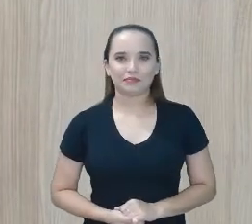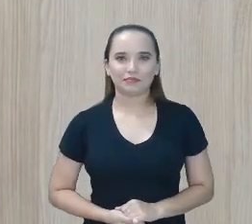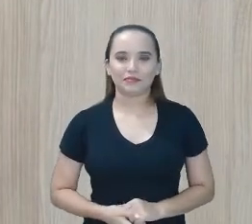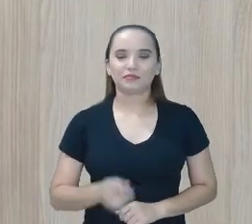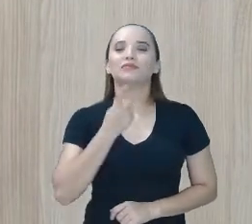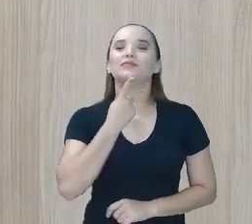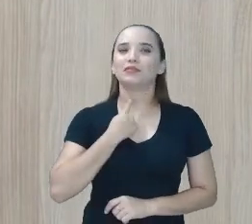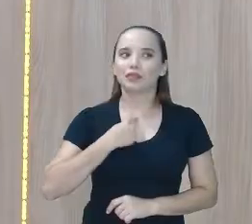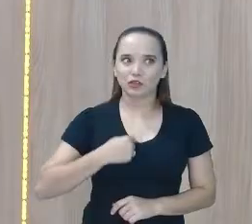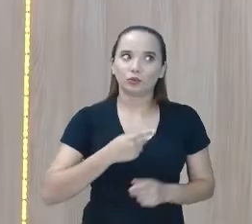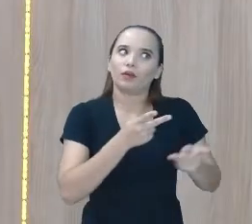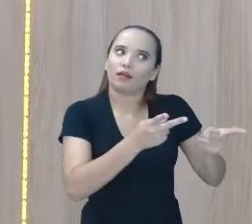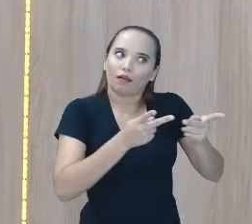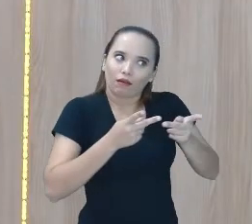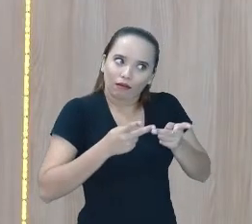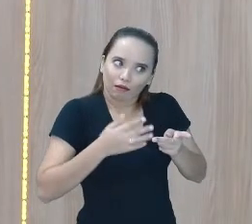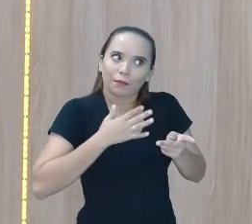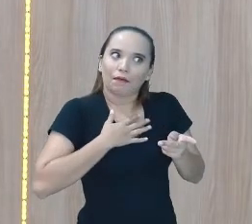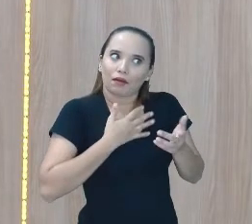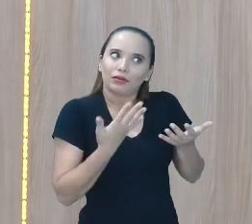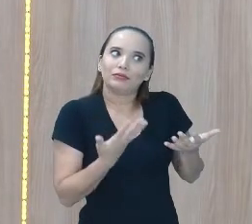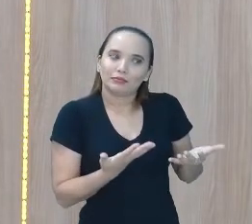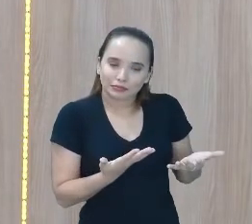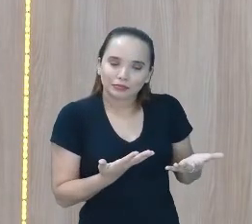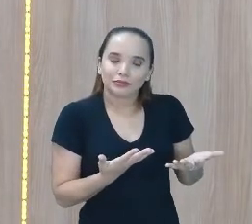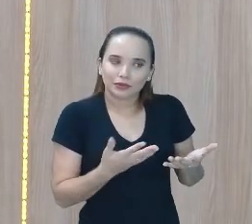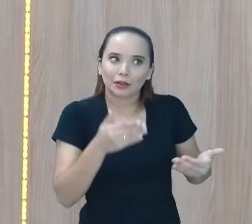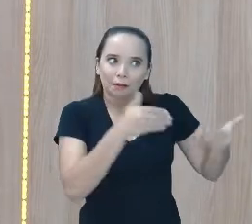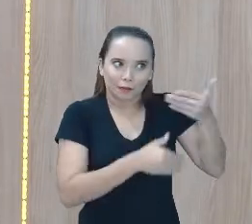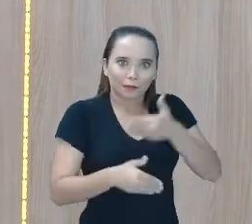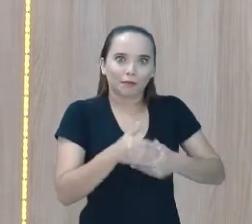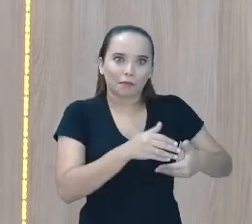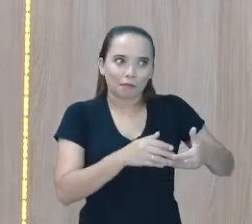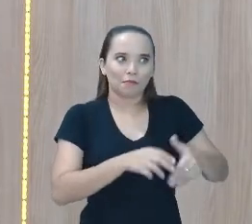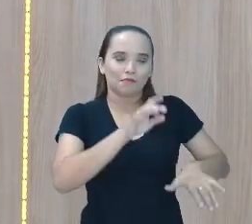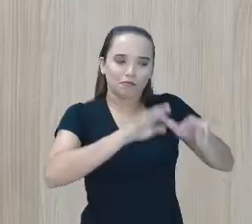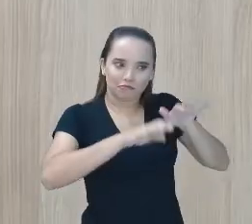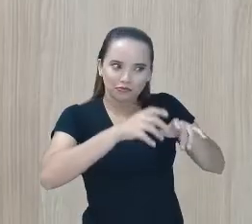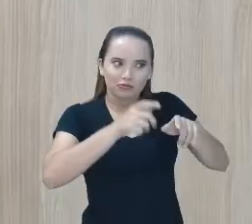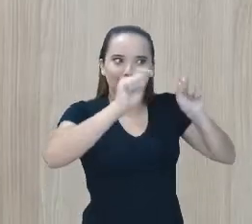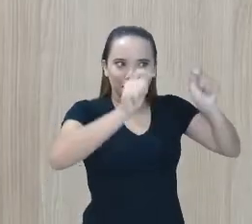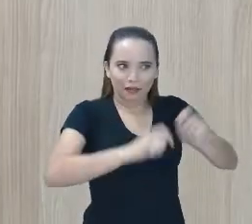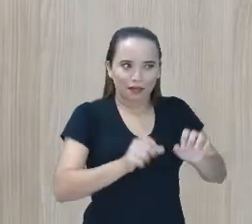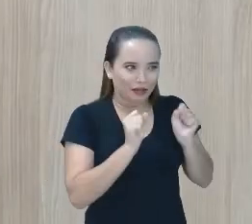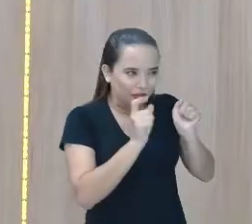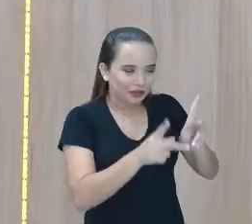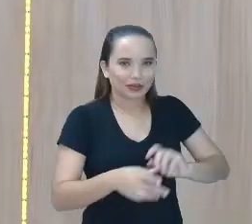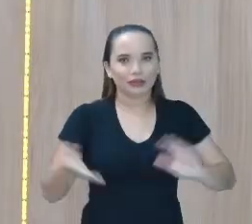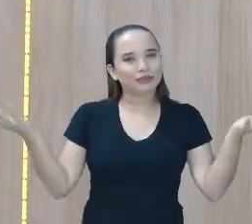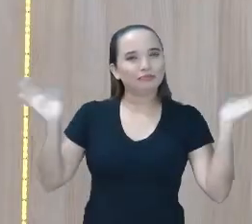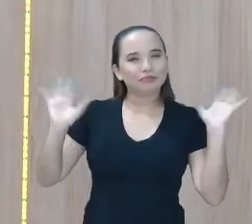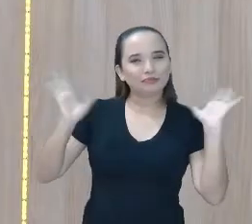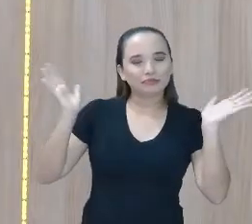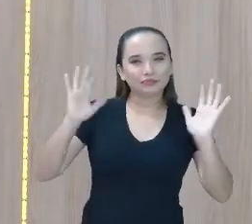E espero ser convidado aí para o chat de artes, viu? Ah, já está convidado.